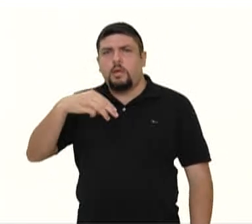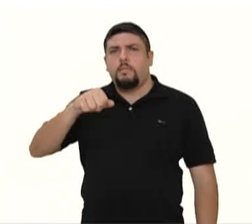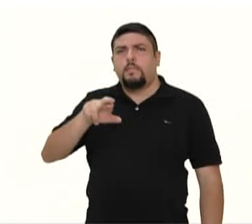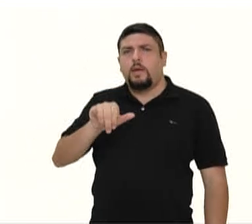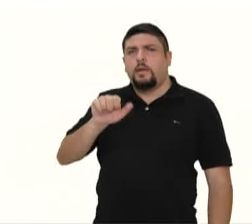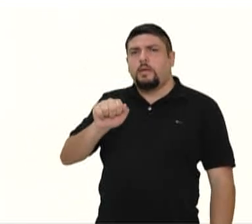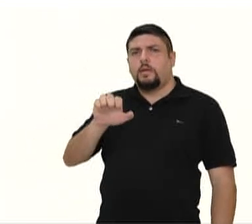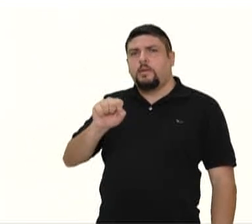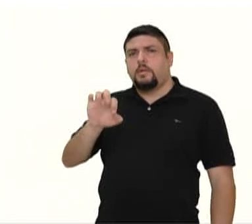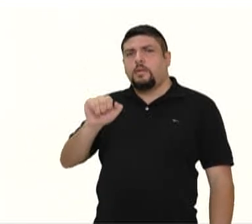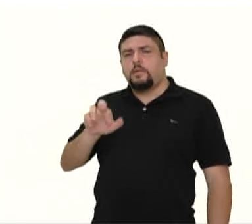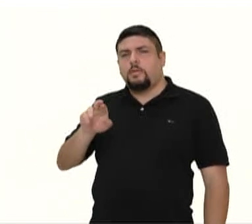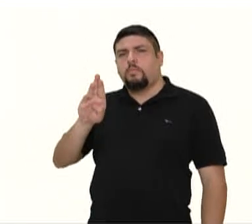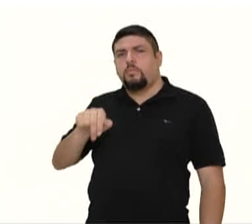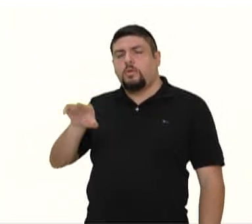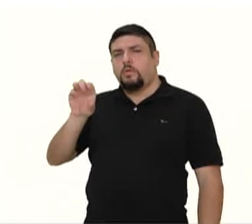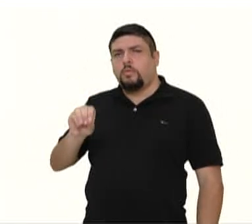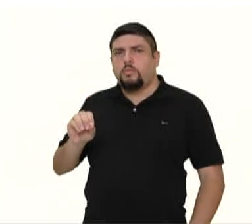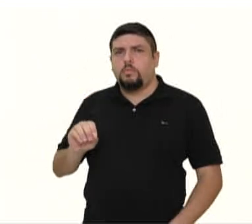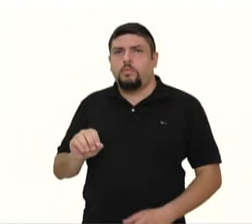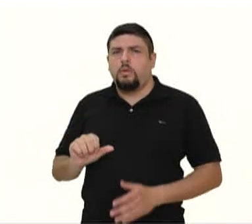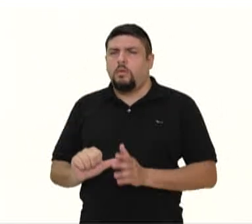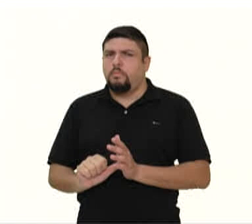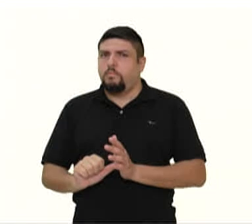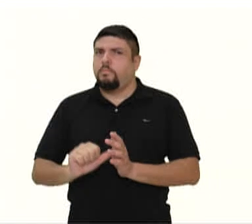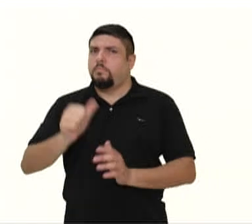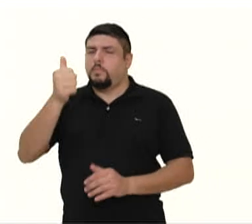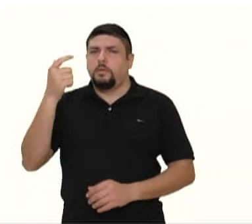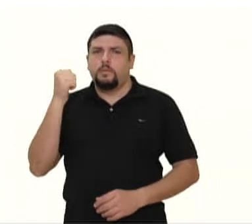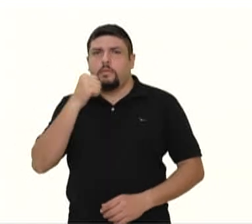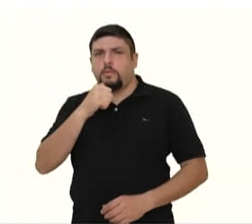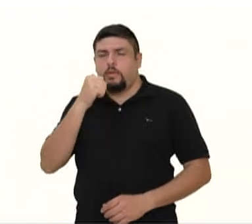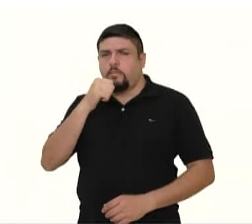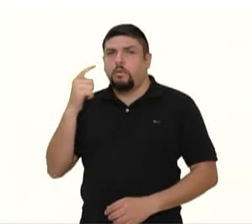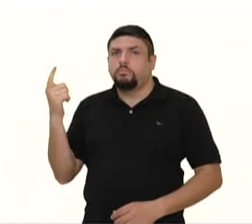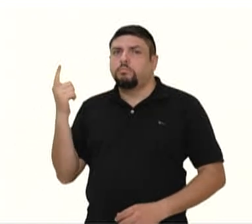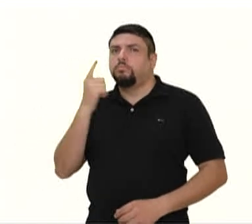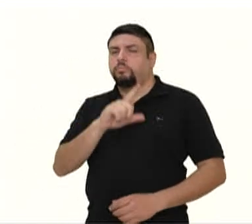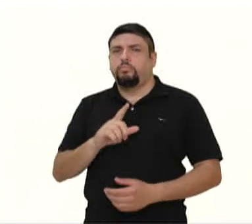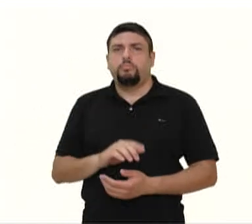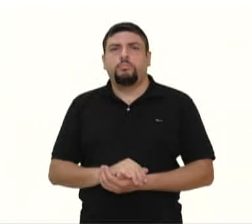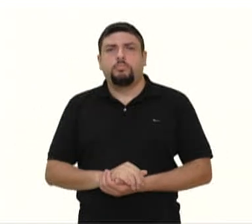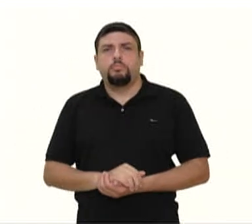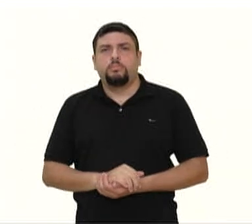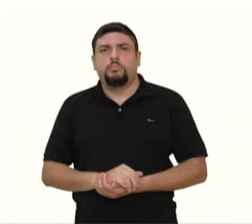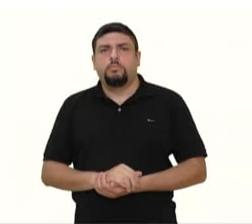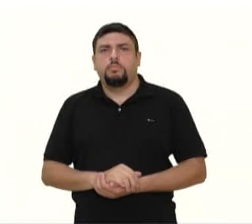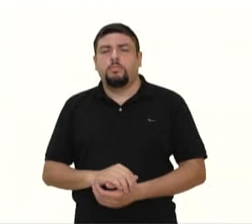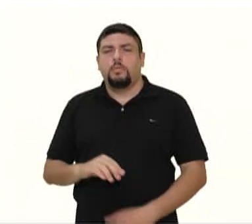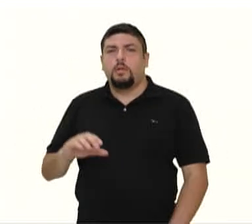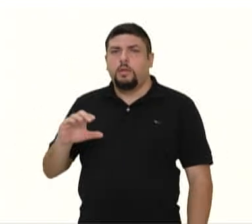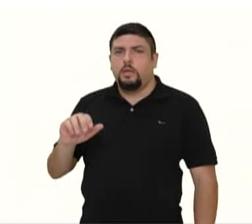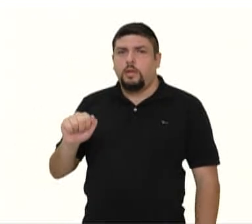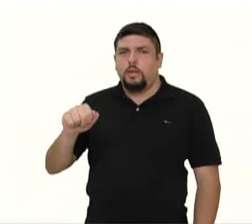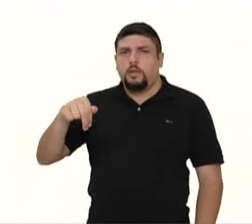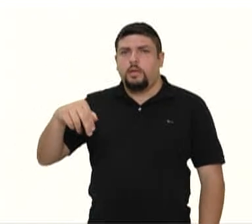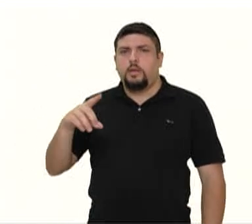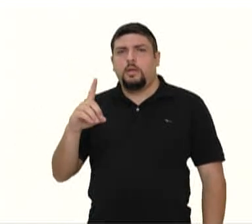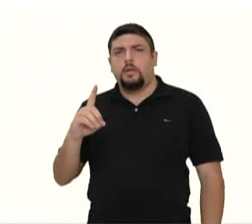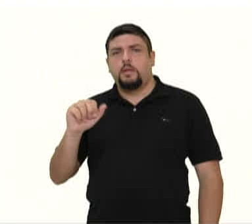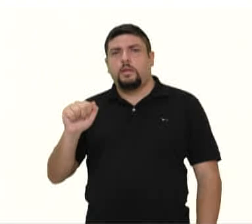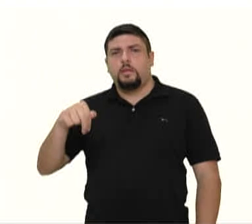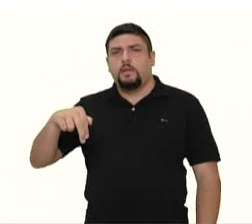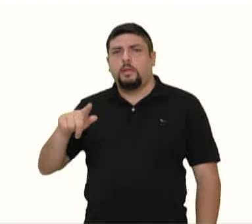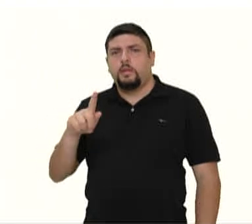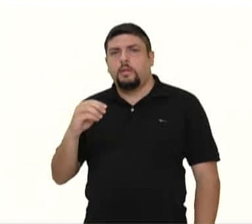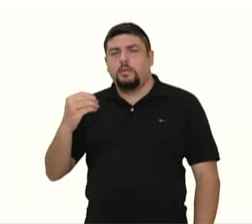em 1960, a primeira mulher a fazer essa conquista na história do tênis. E Candangos é o nome dos trabalhadores que de